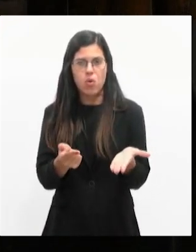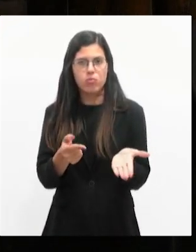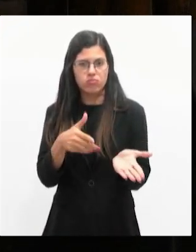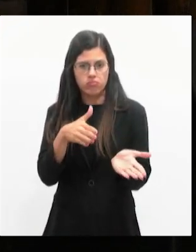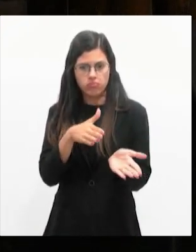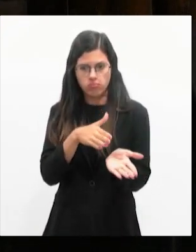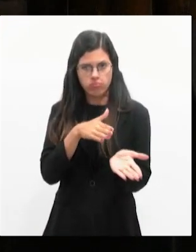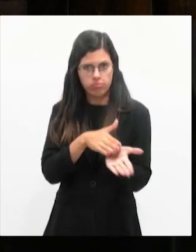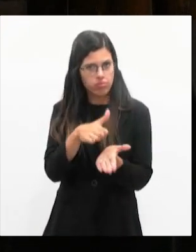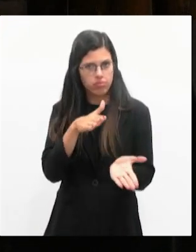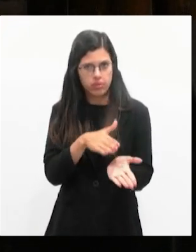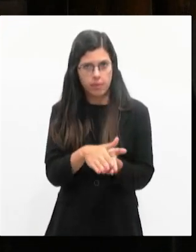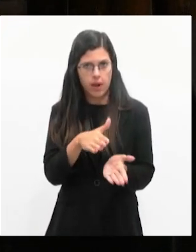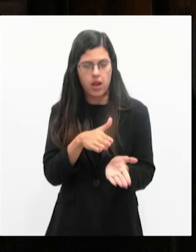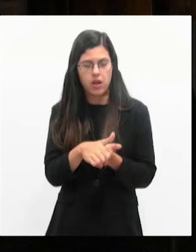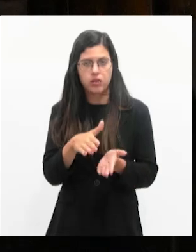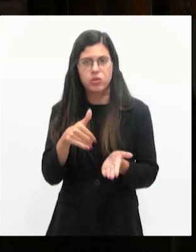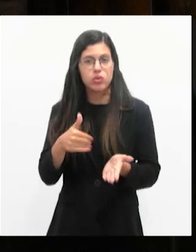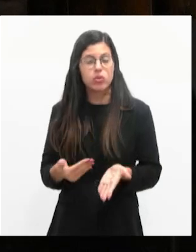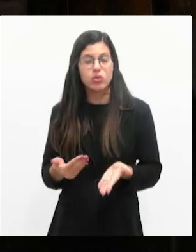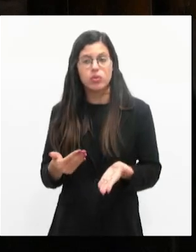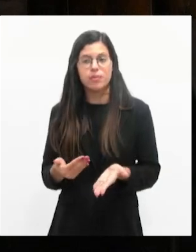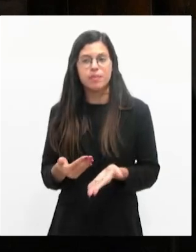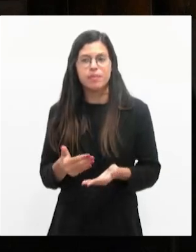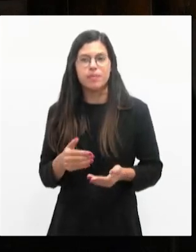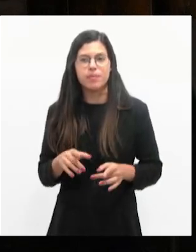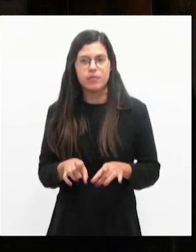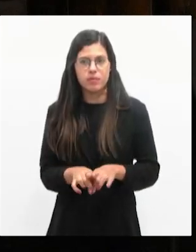impressora, e, além disso,